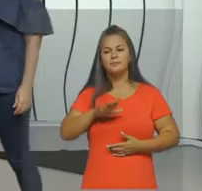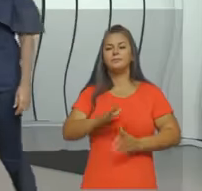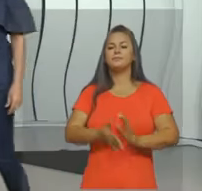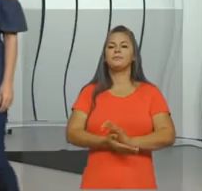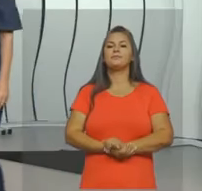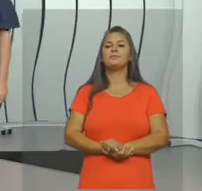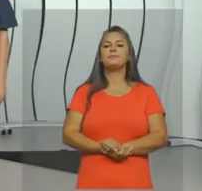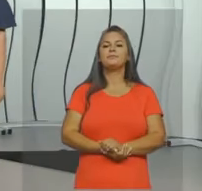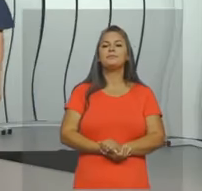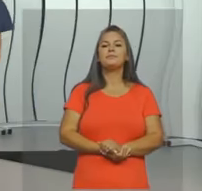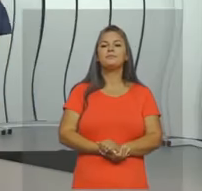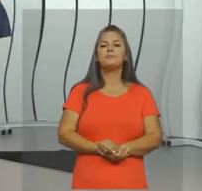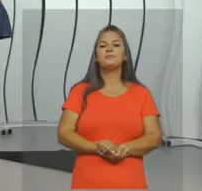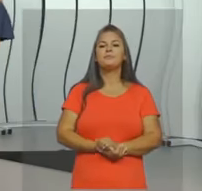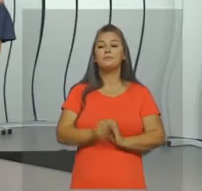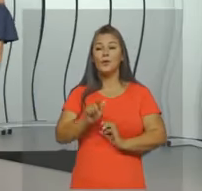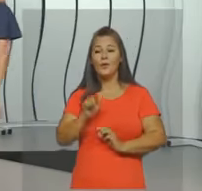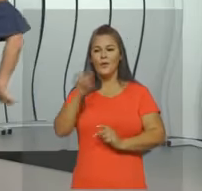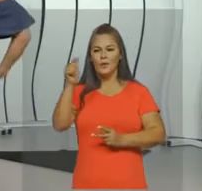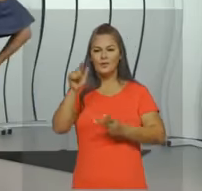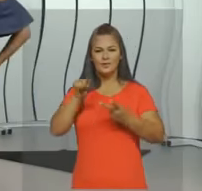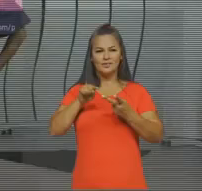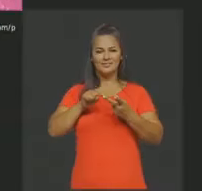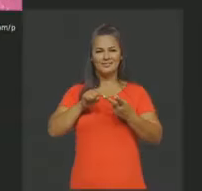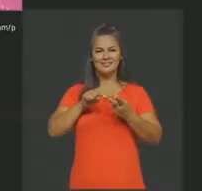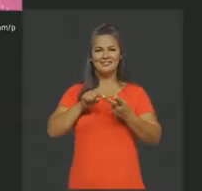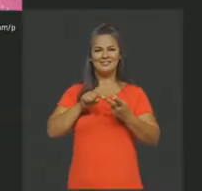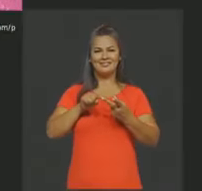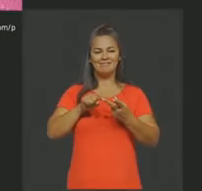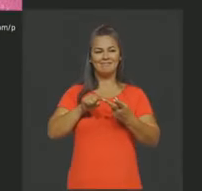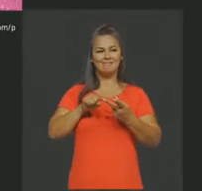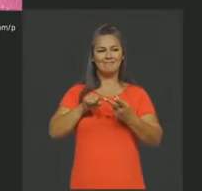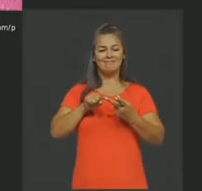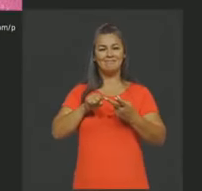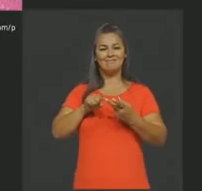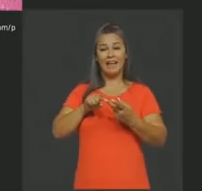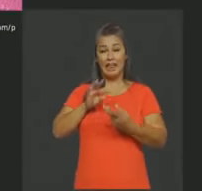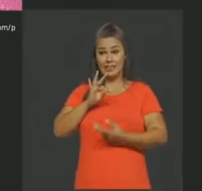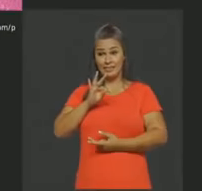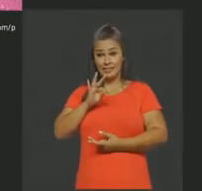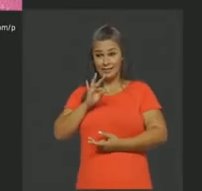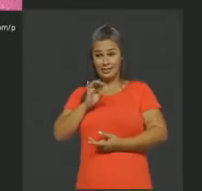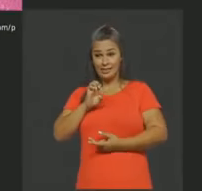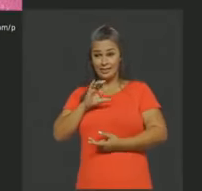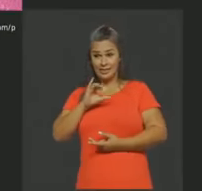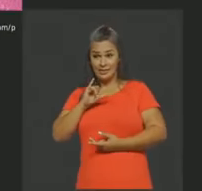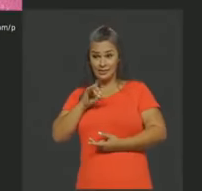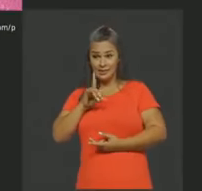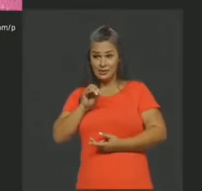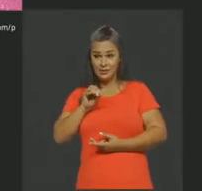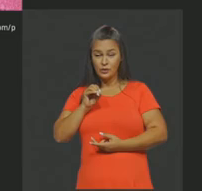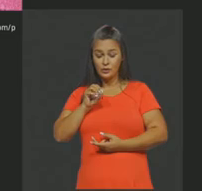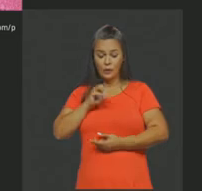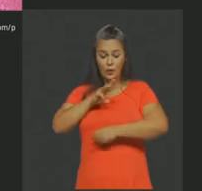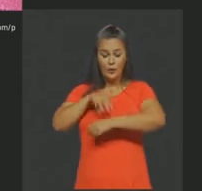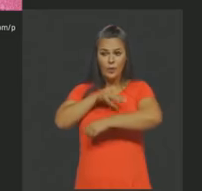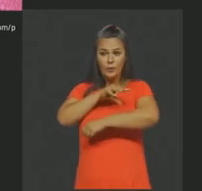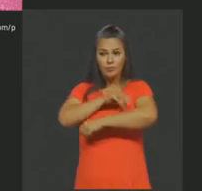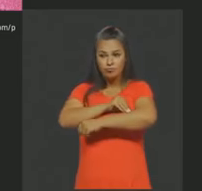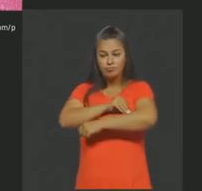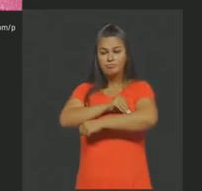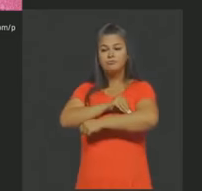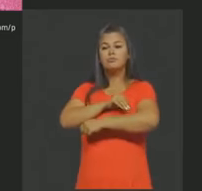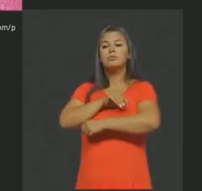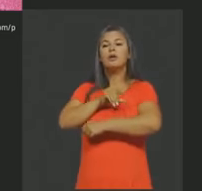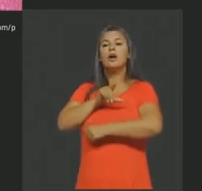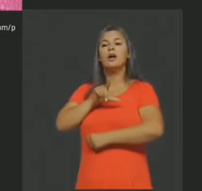Tecido muscular liso. O tecido muscular liso, ele já tem aqui,